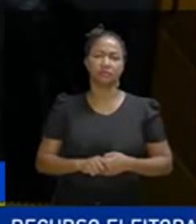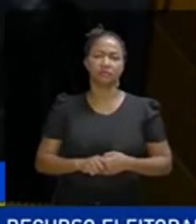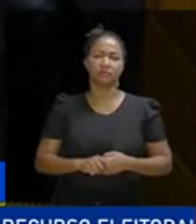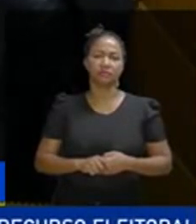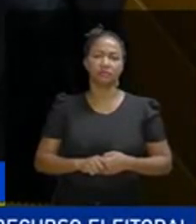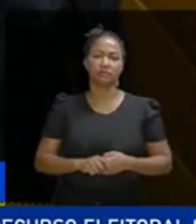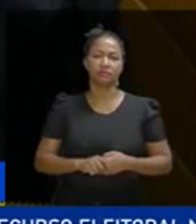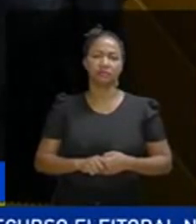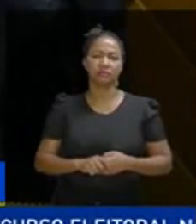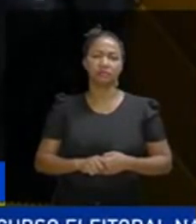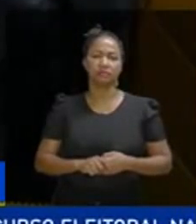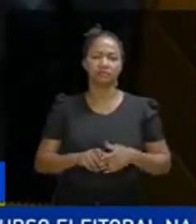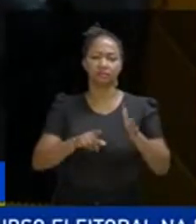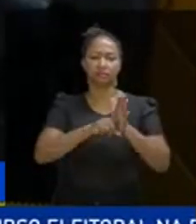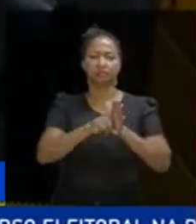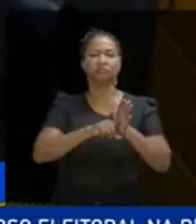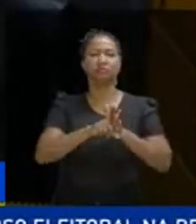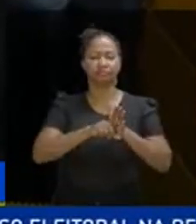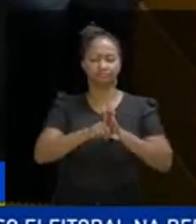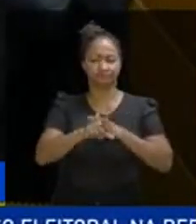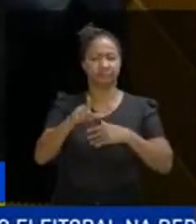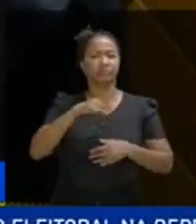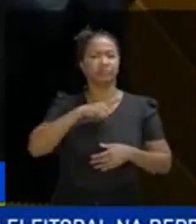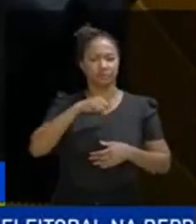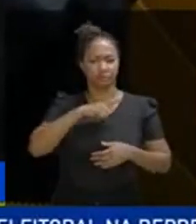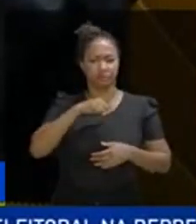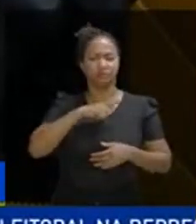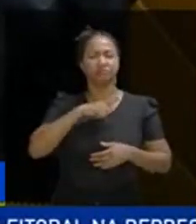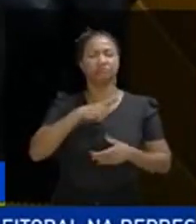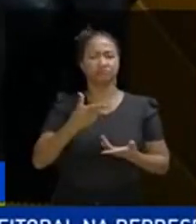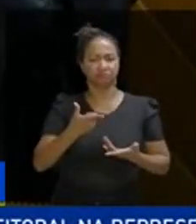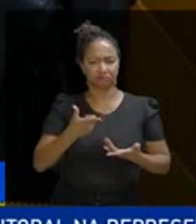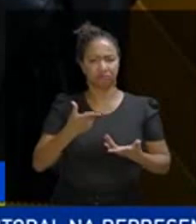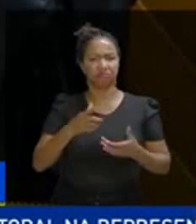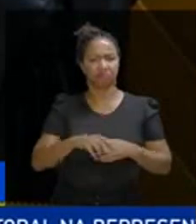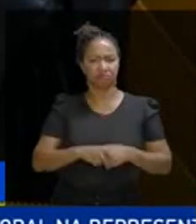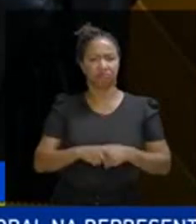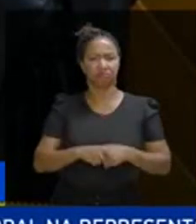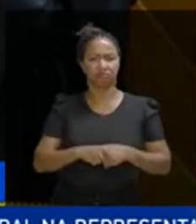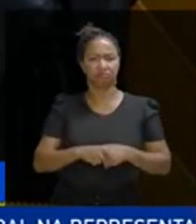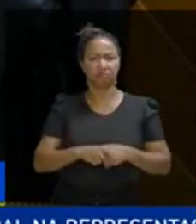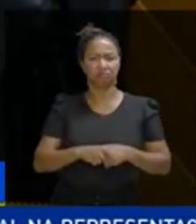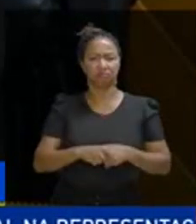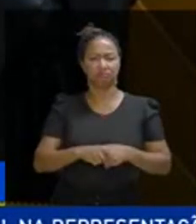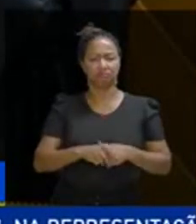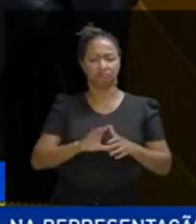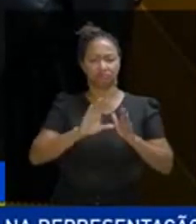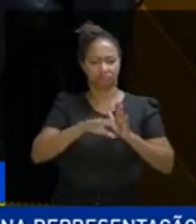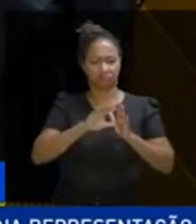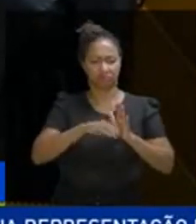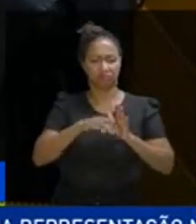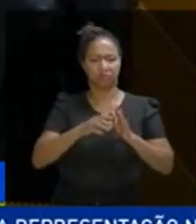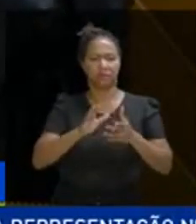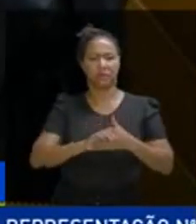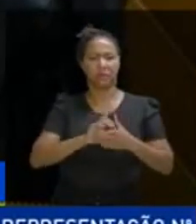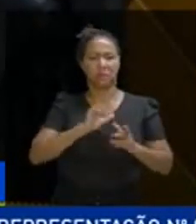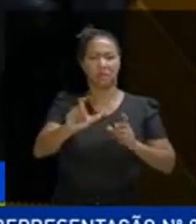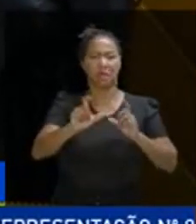Foco no juiz Carlos Fernandes. Que há um conteúdo que é ofensivo